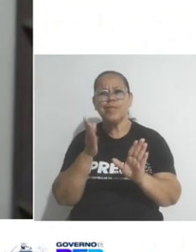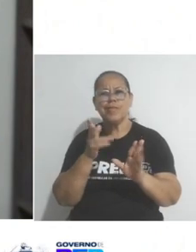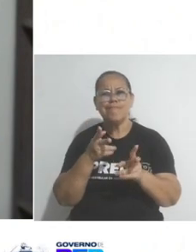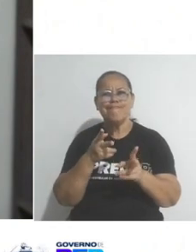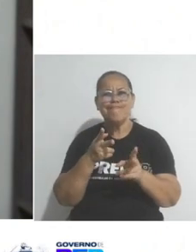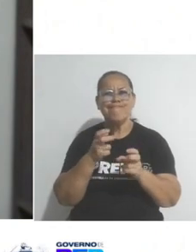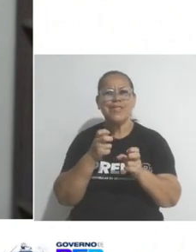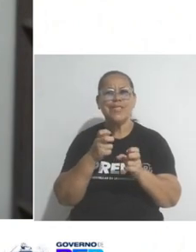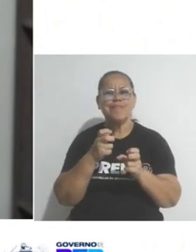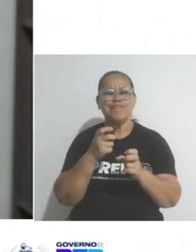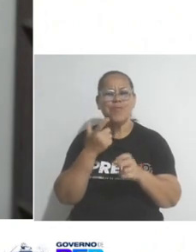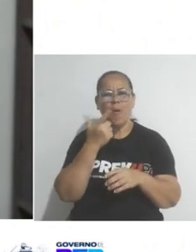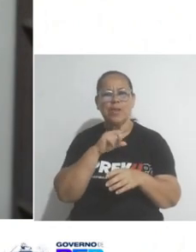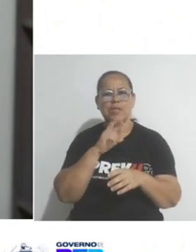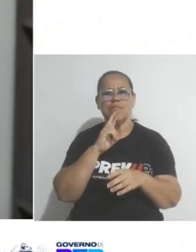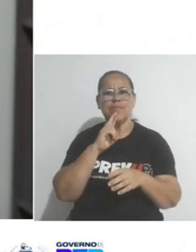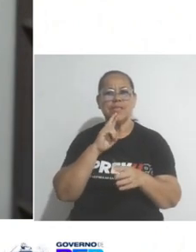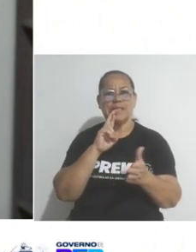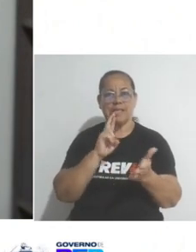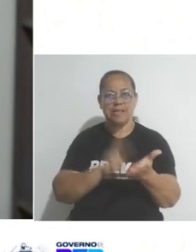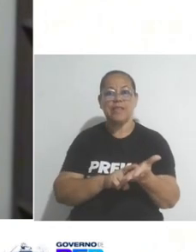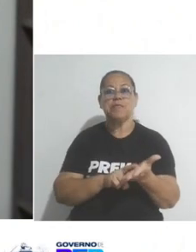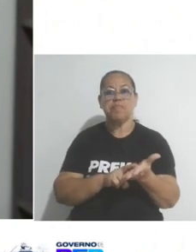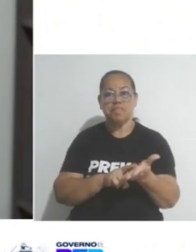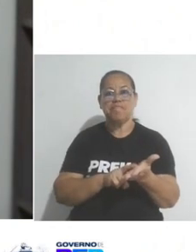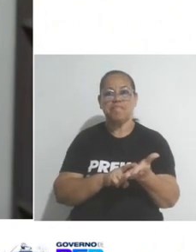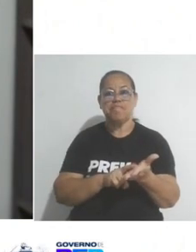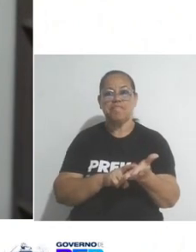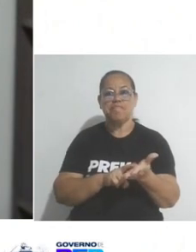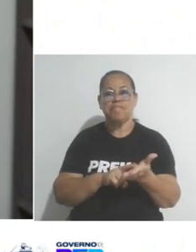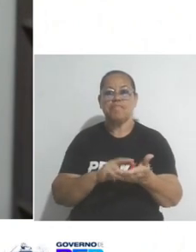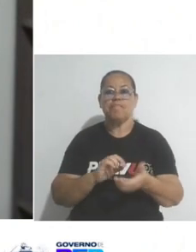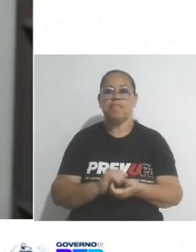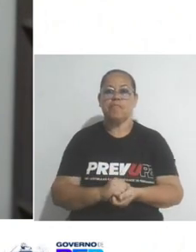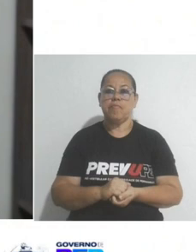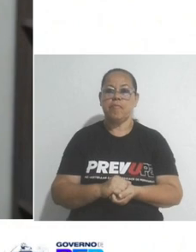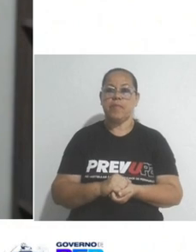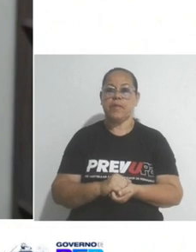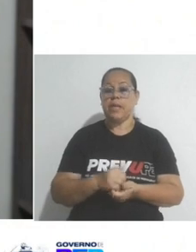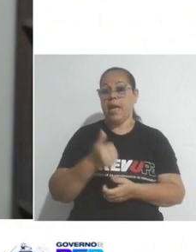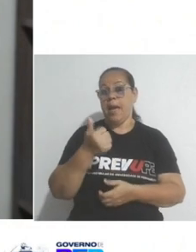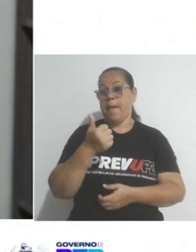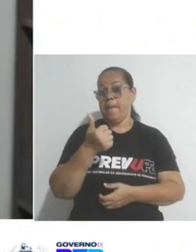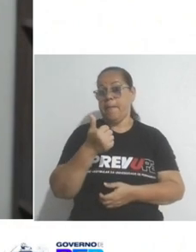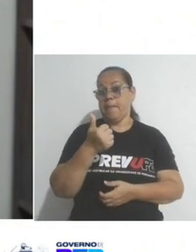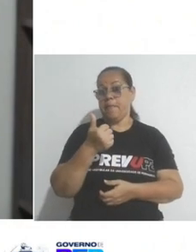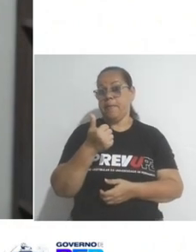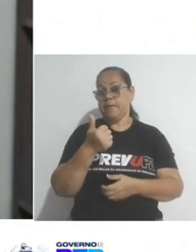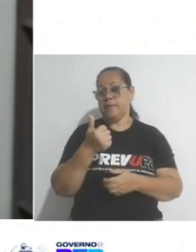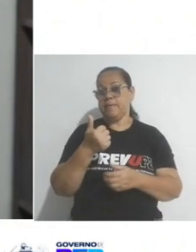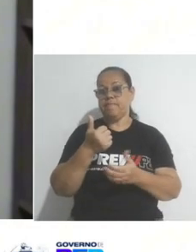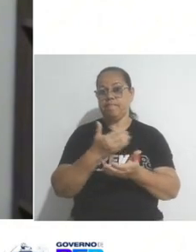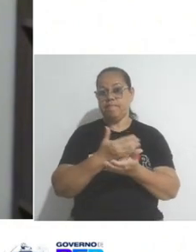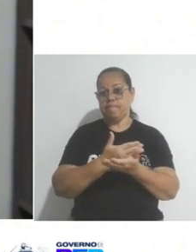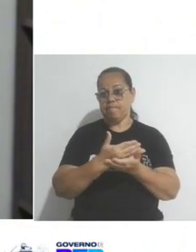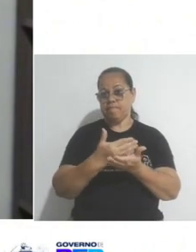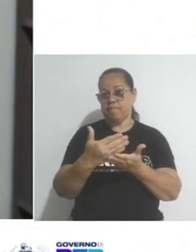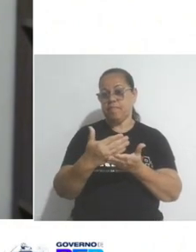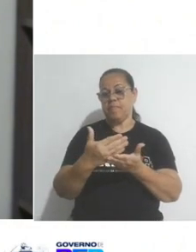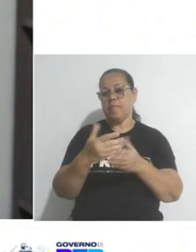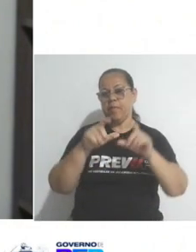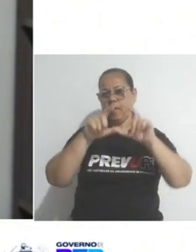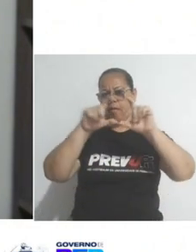direcionar a nossa resolução da questão A primeira parte do enunciado ela vai indicar